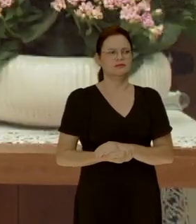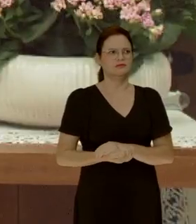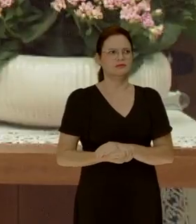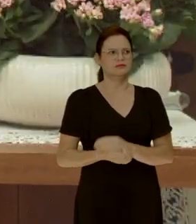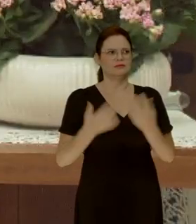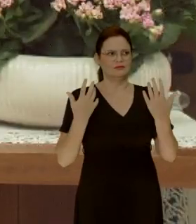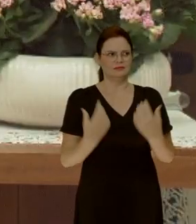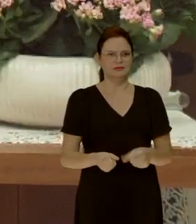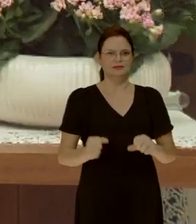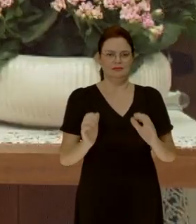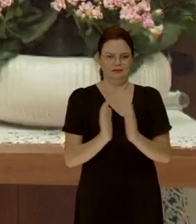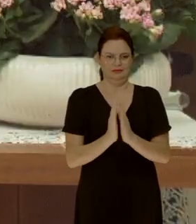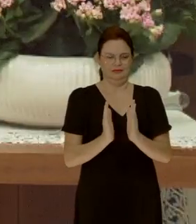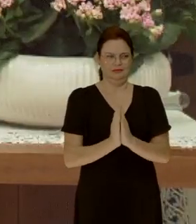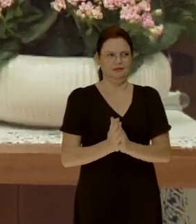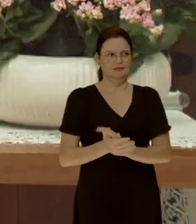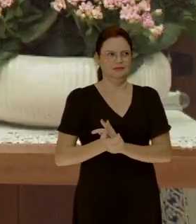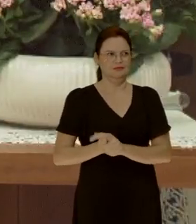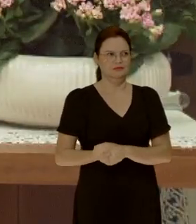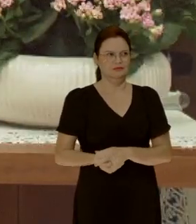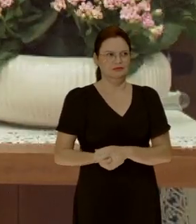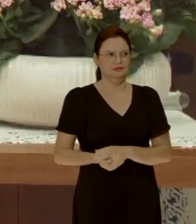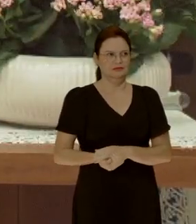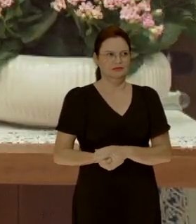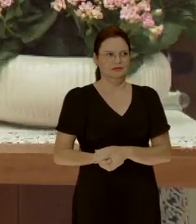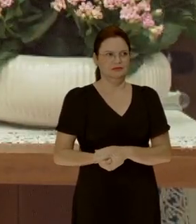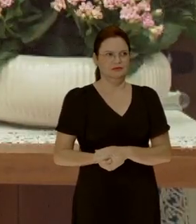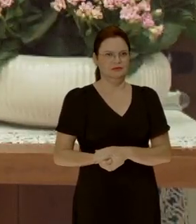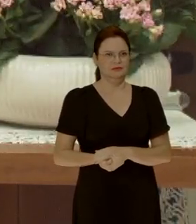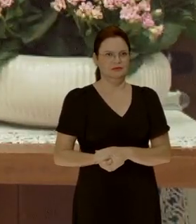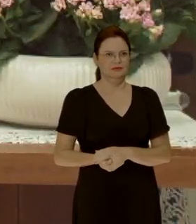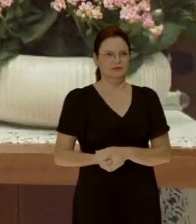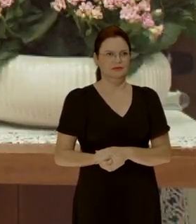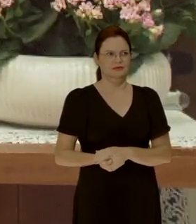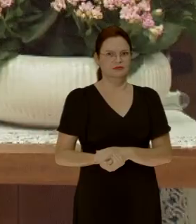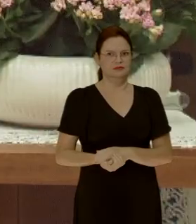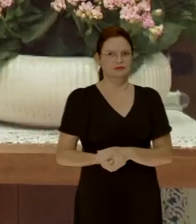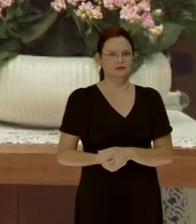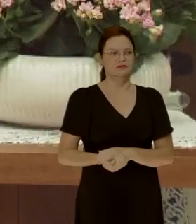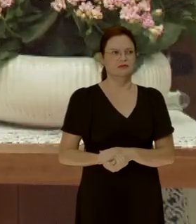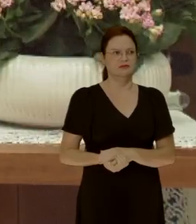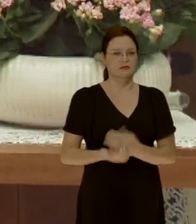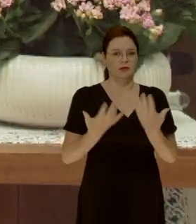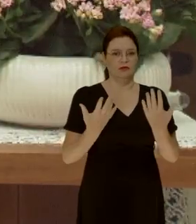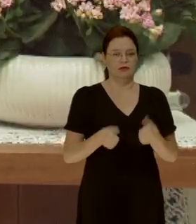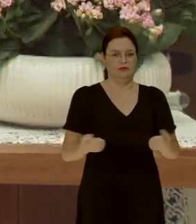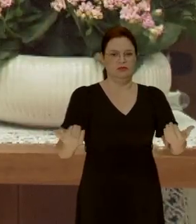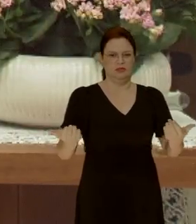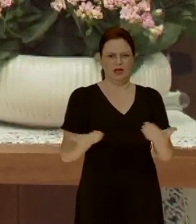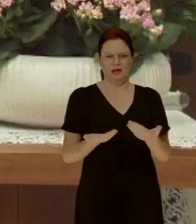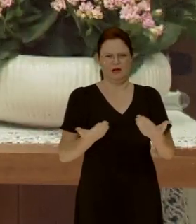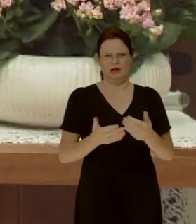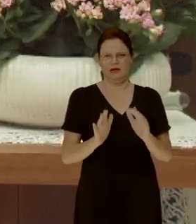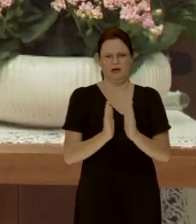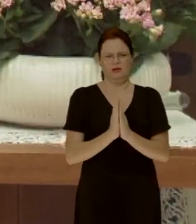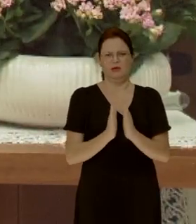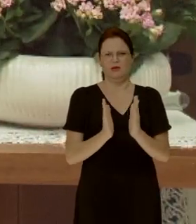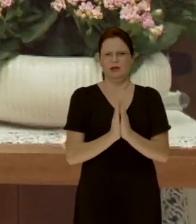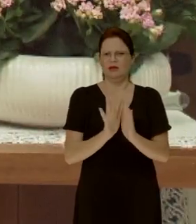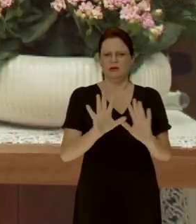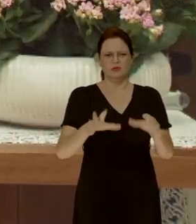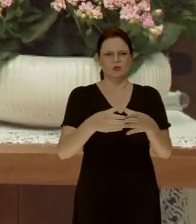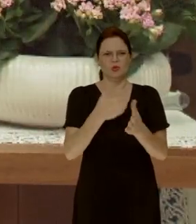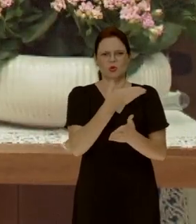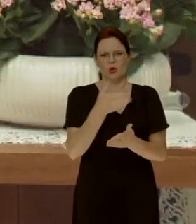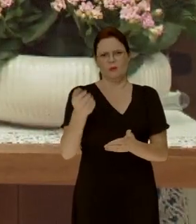Vamos orar? Vamos nos colocar diante do Senhor. Não tem apelo para ser feito. Um grupo de senhoras